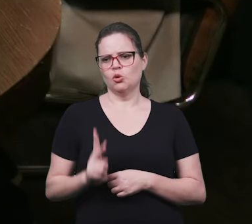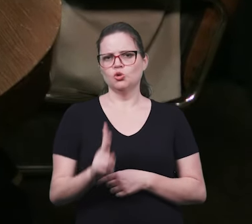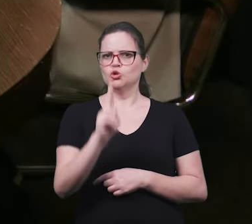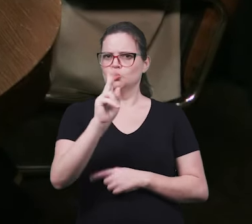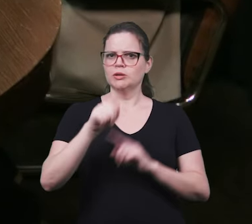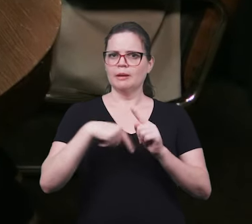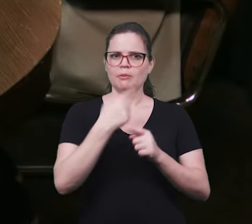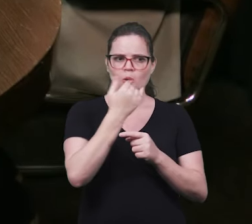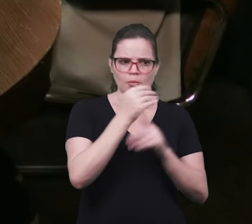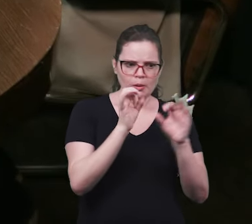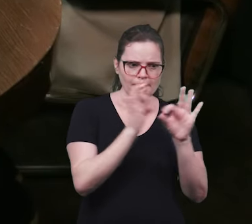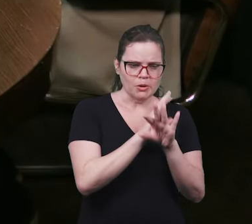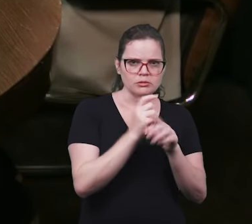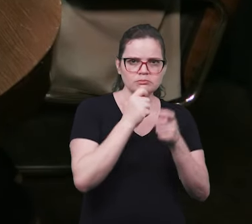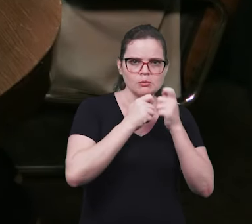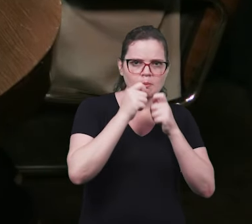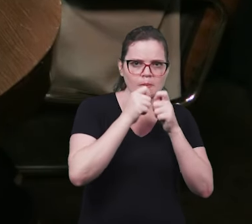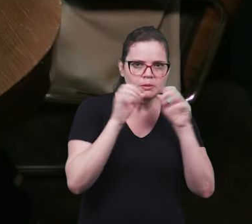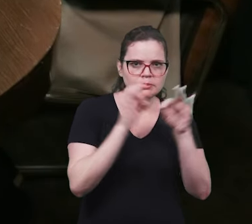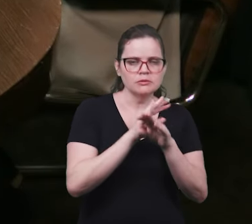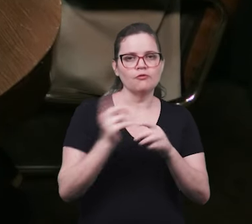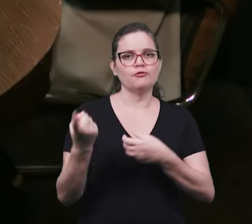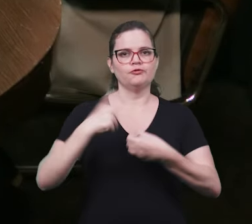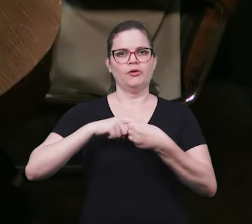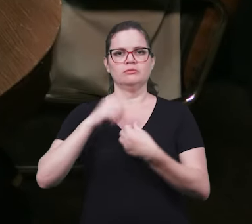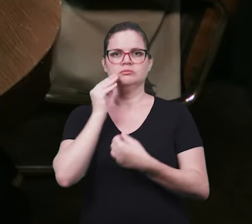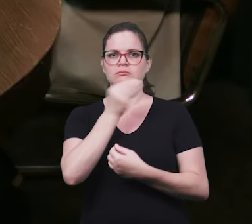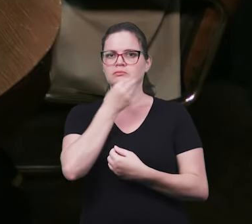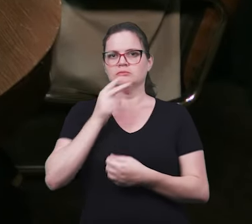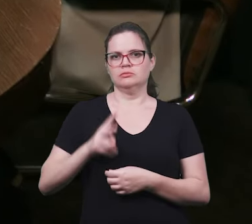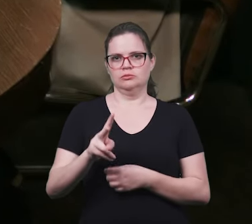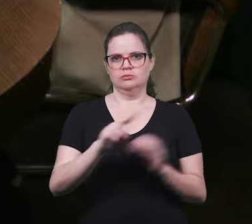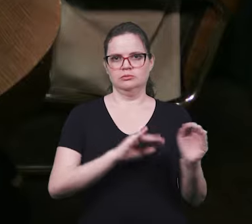E pastor, em que momentos